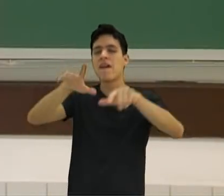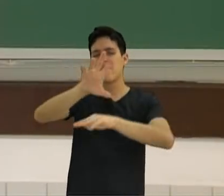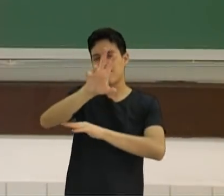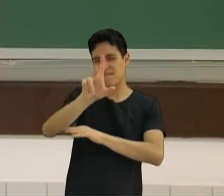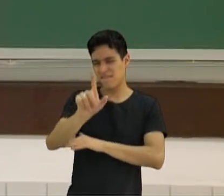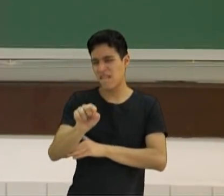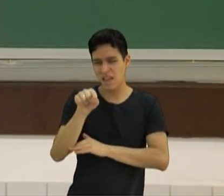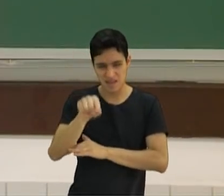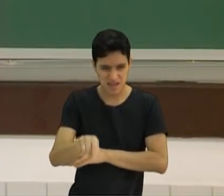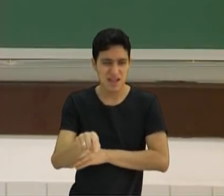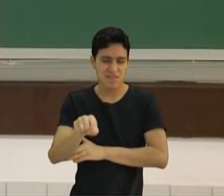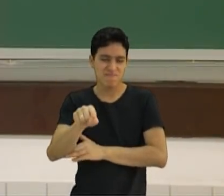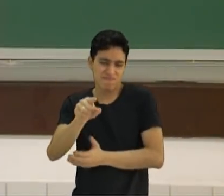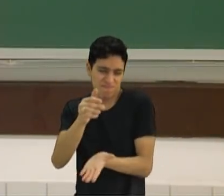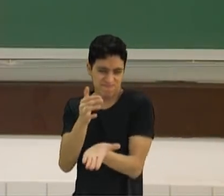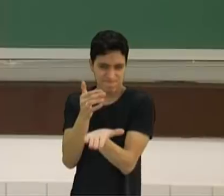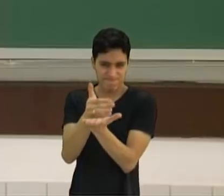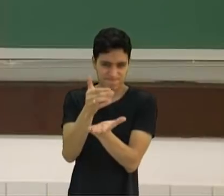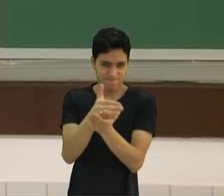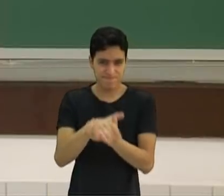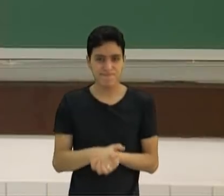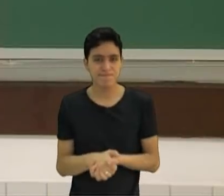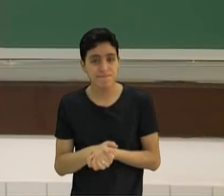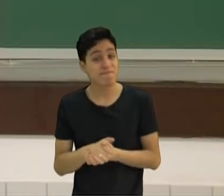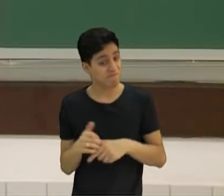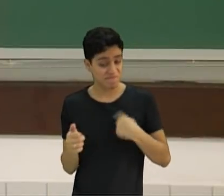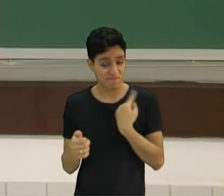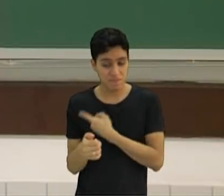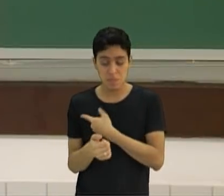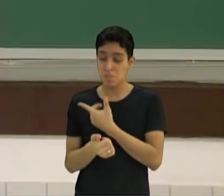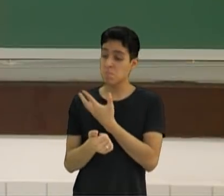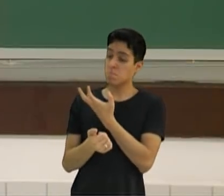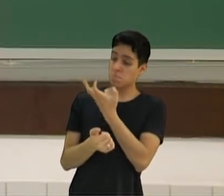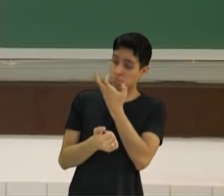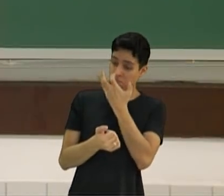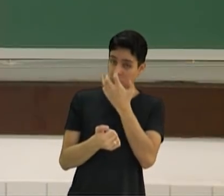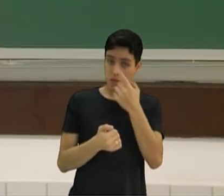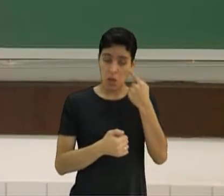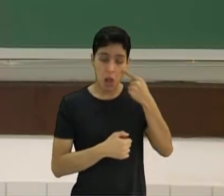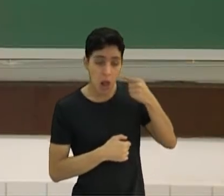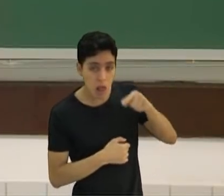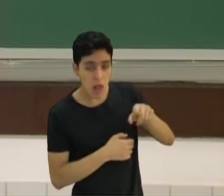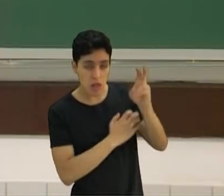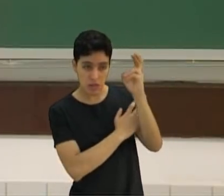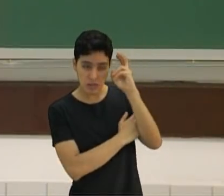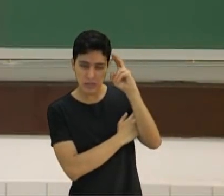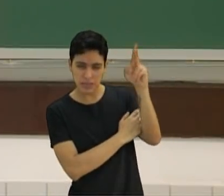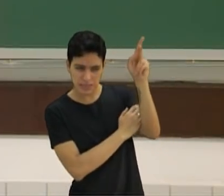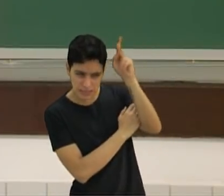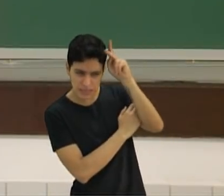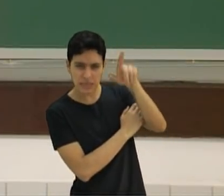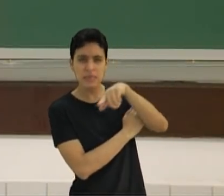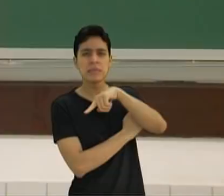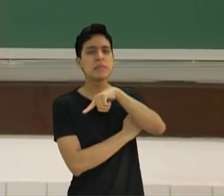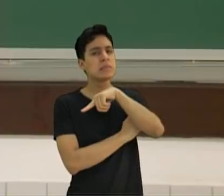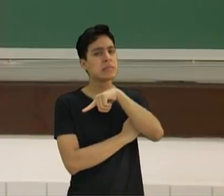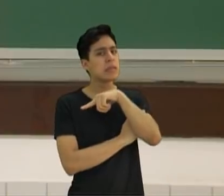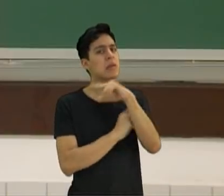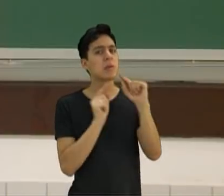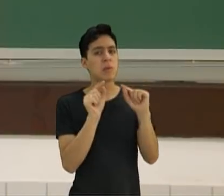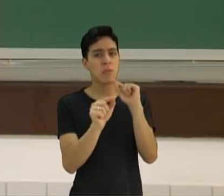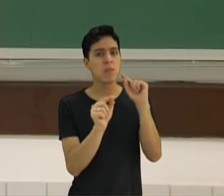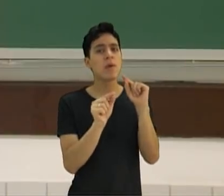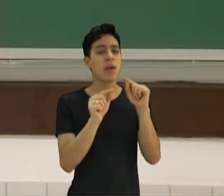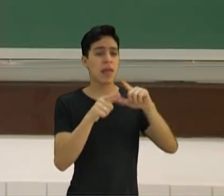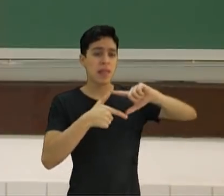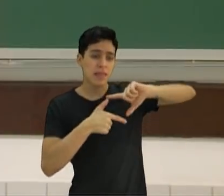o seguinte, que na cultura indígena há muita tradição de ser passado do pai